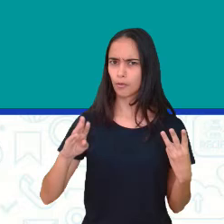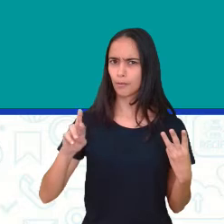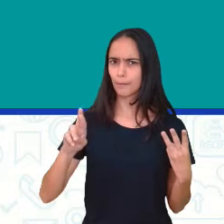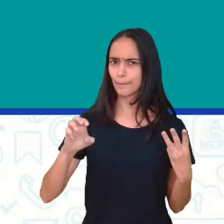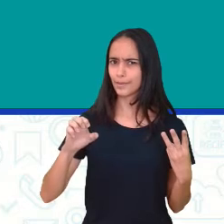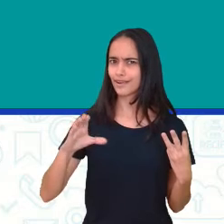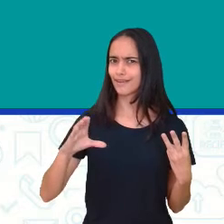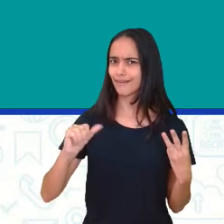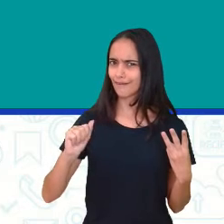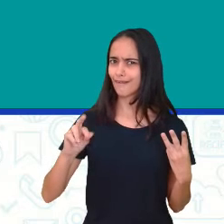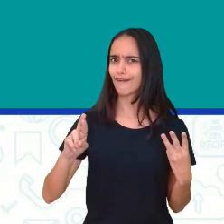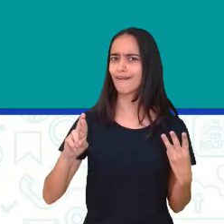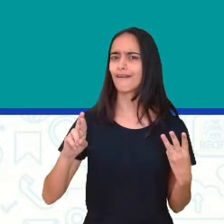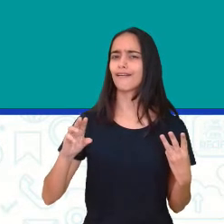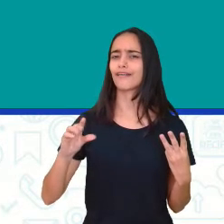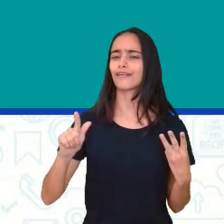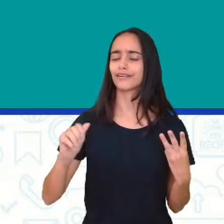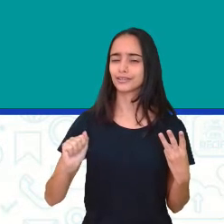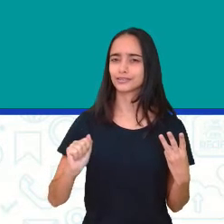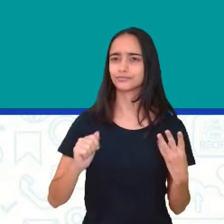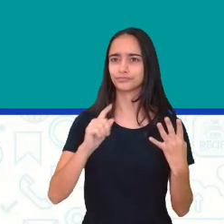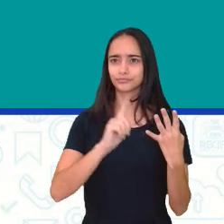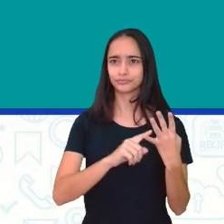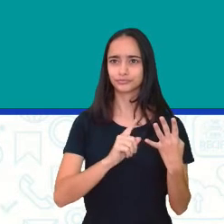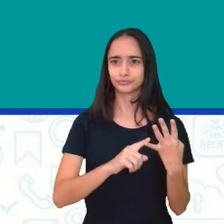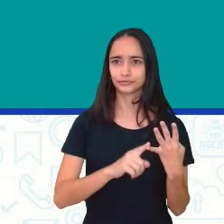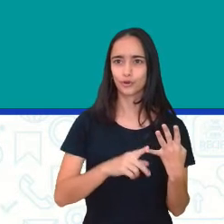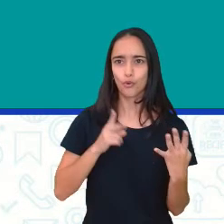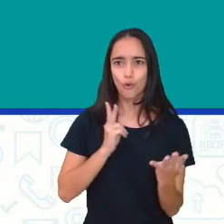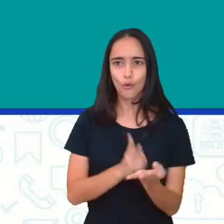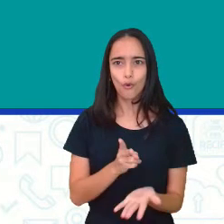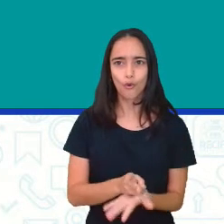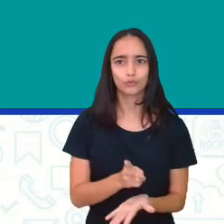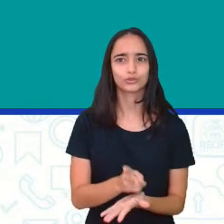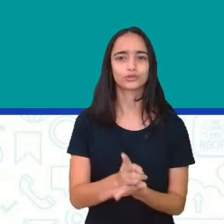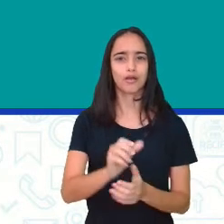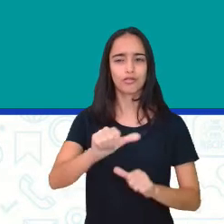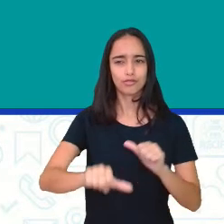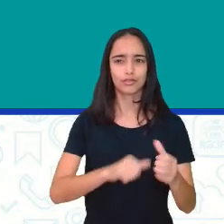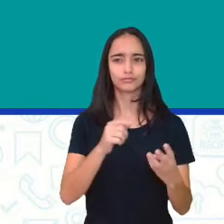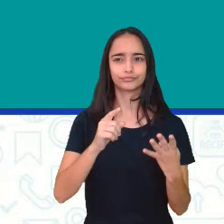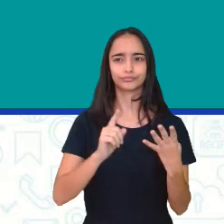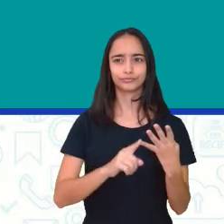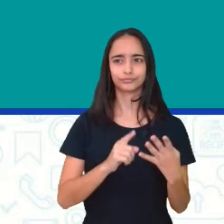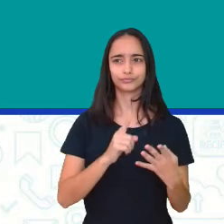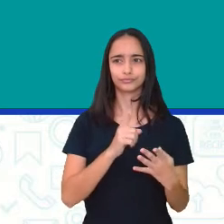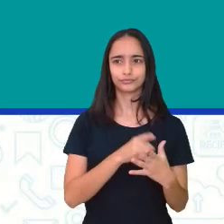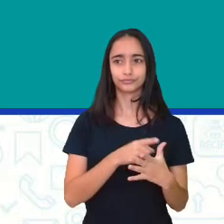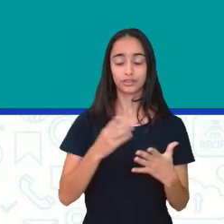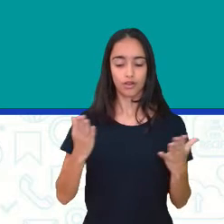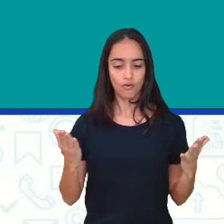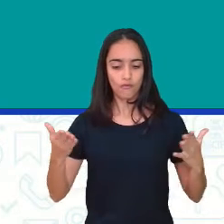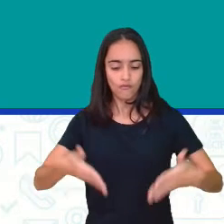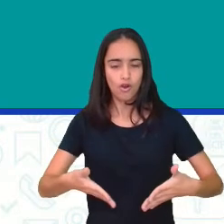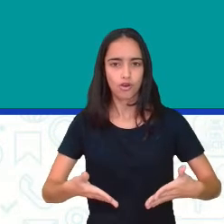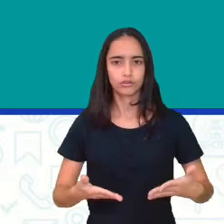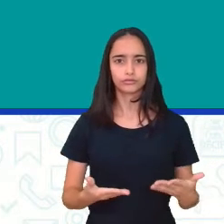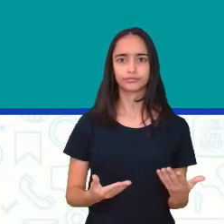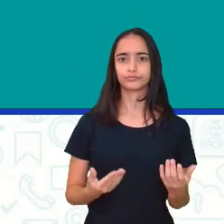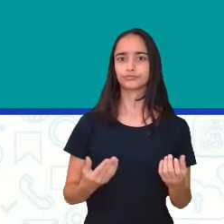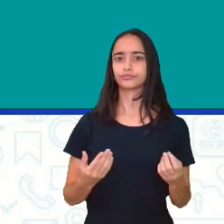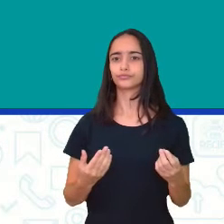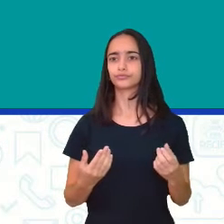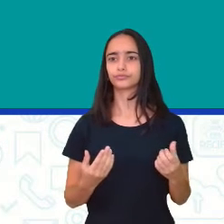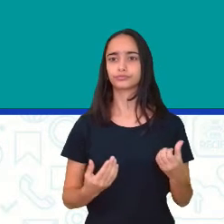e reversibilidade. Parece um nome confuso, né? Mas vocês vão entender melhor. Temos a especificidade,